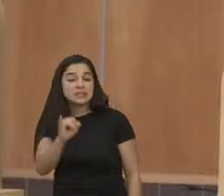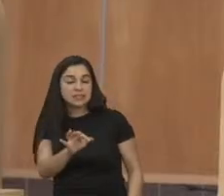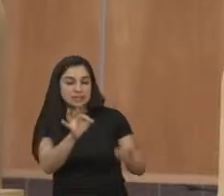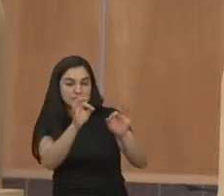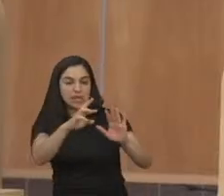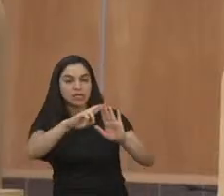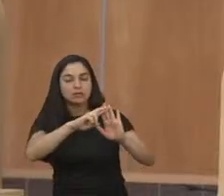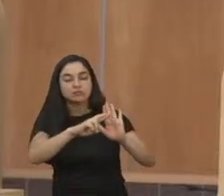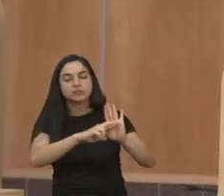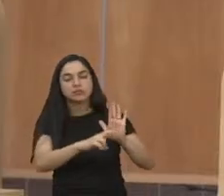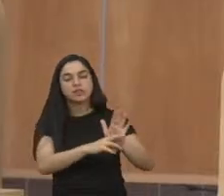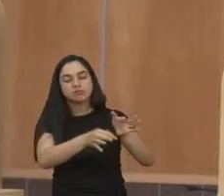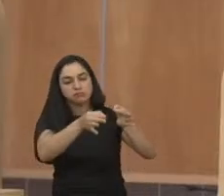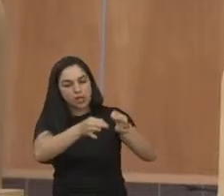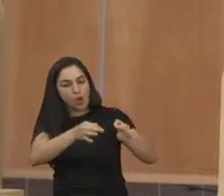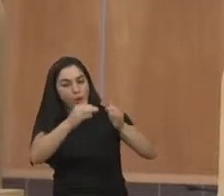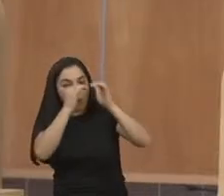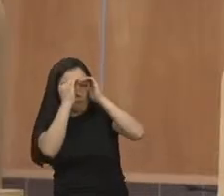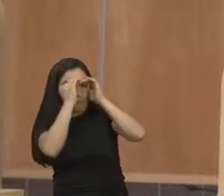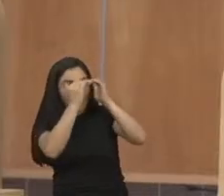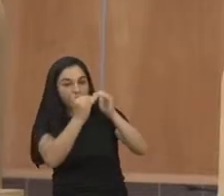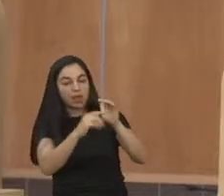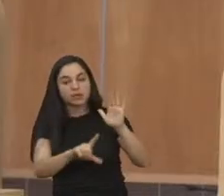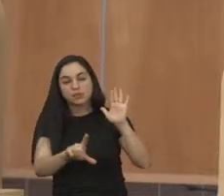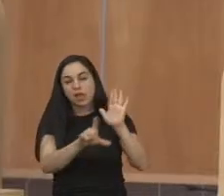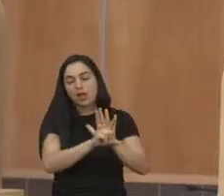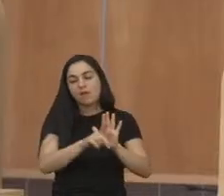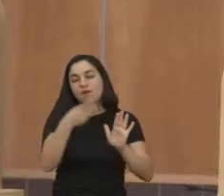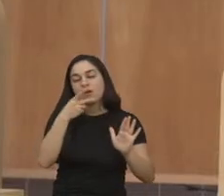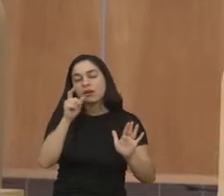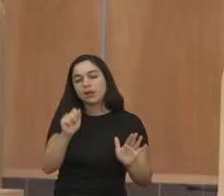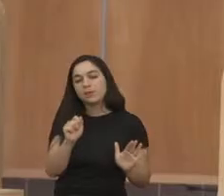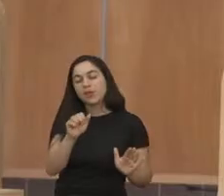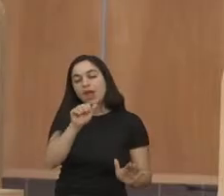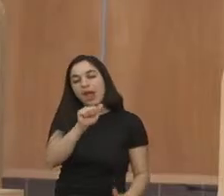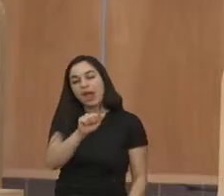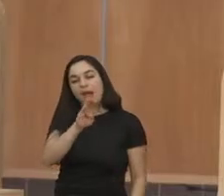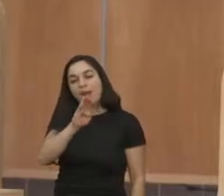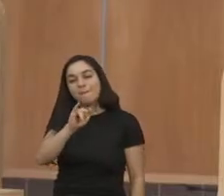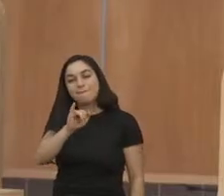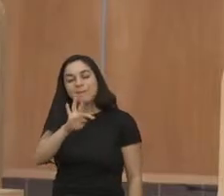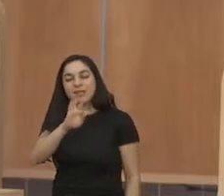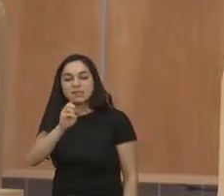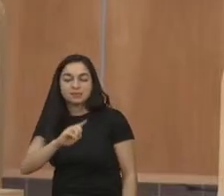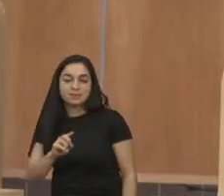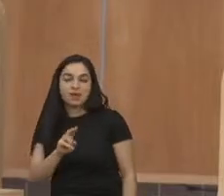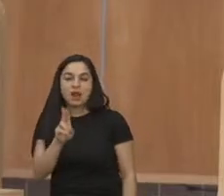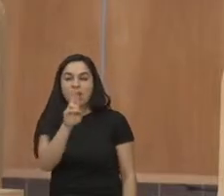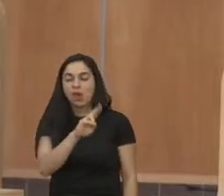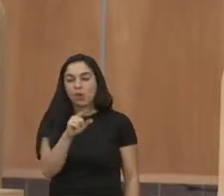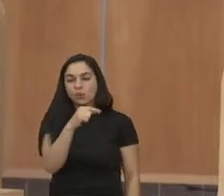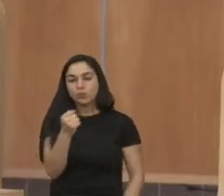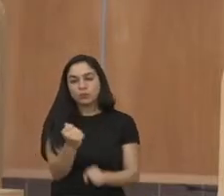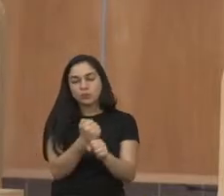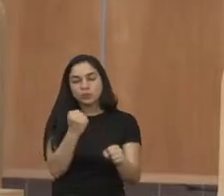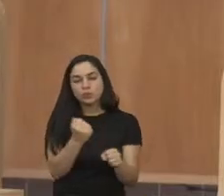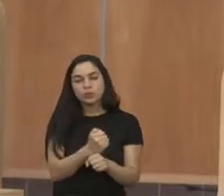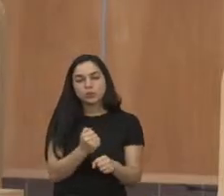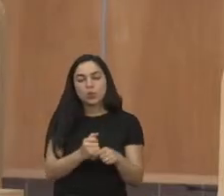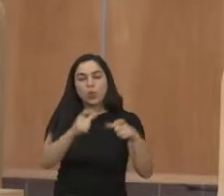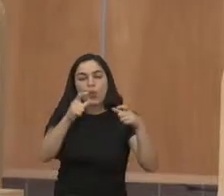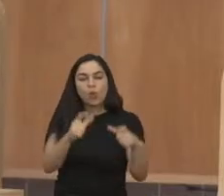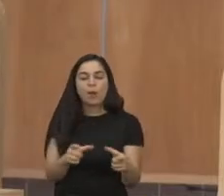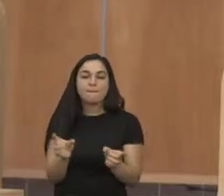aqui especificadas. Como diz na lei aqui, o habite-se para edificações de uso comercial, de serviços